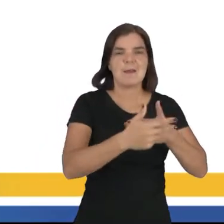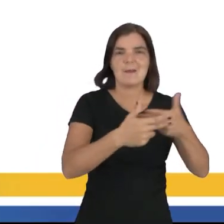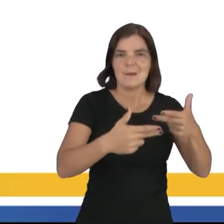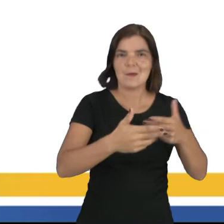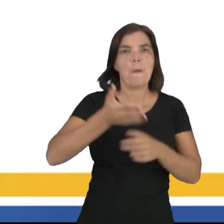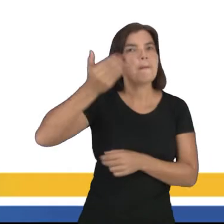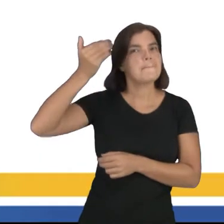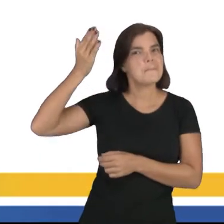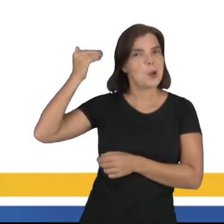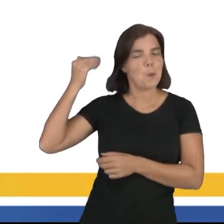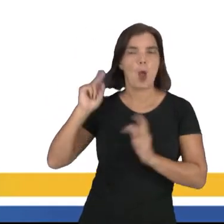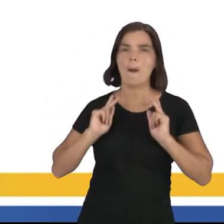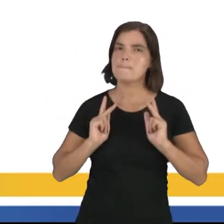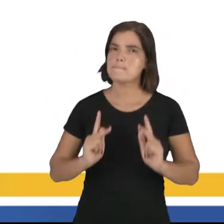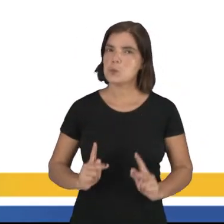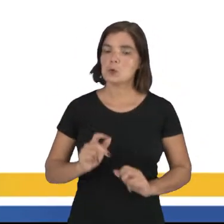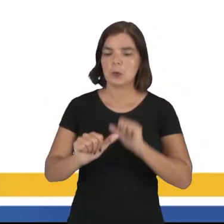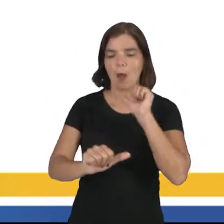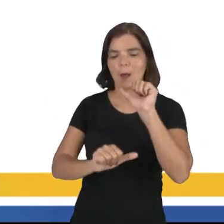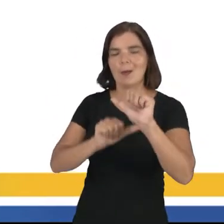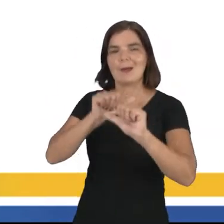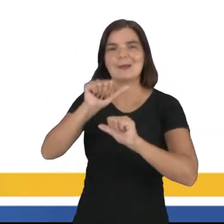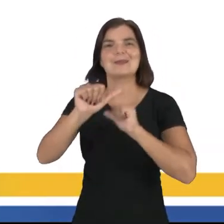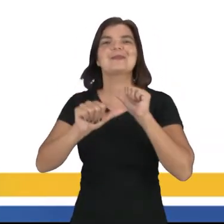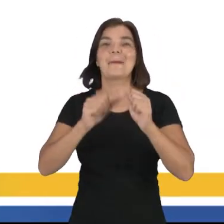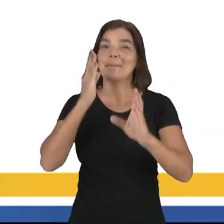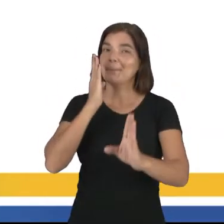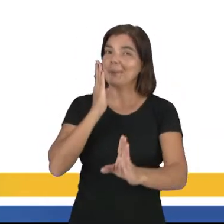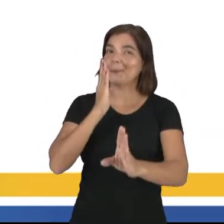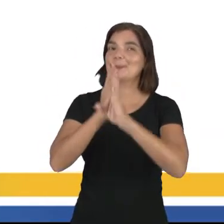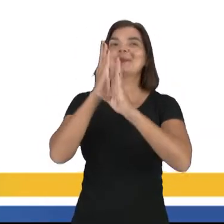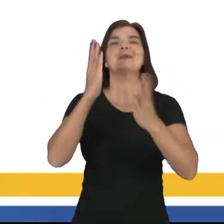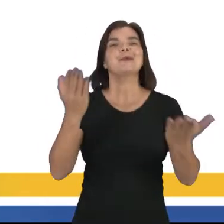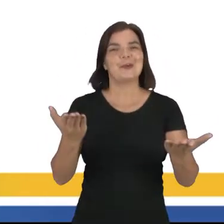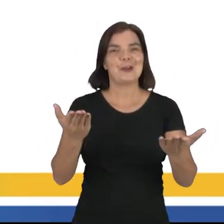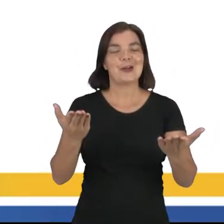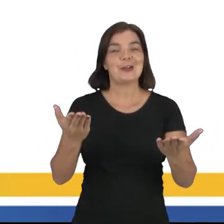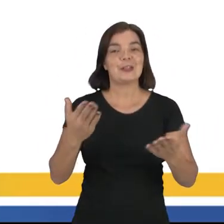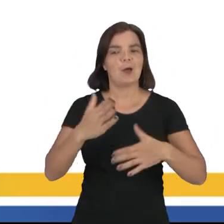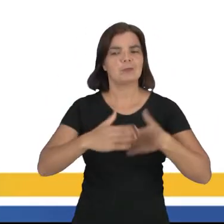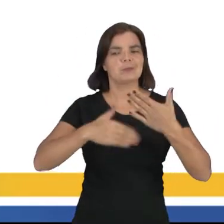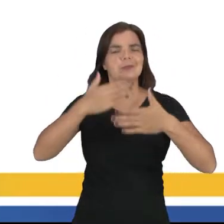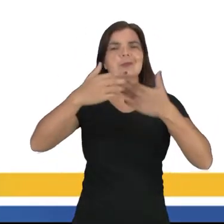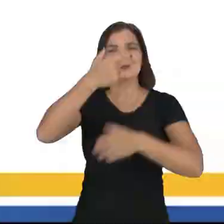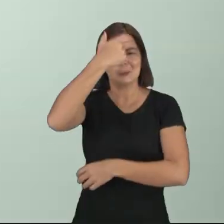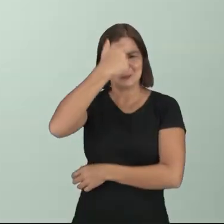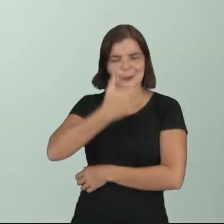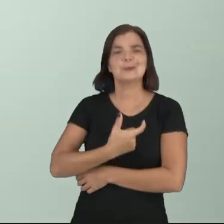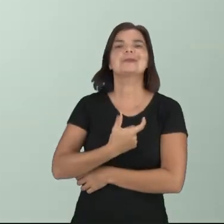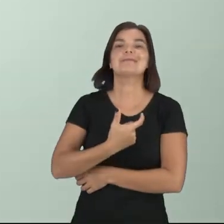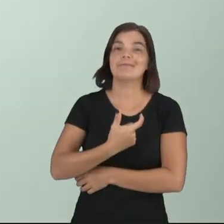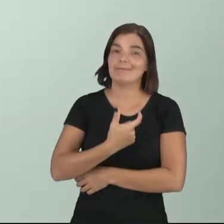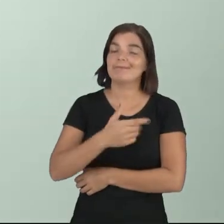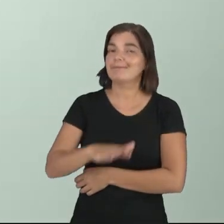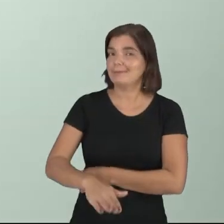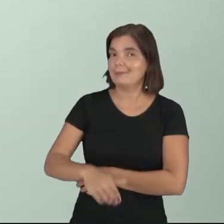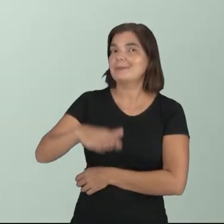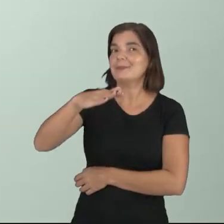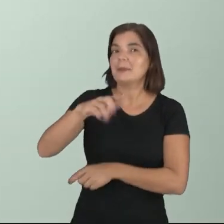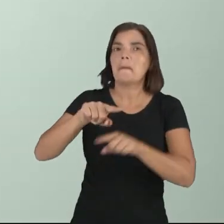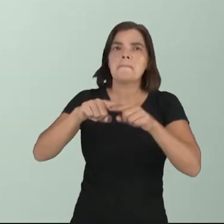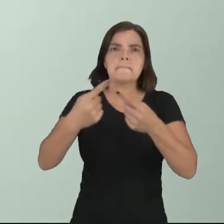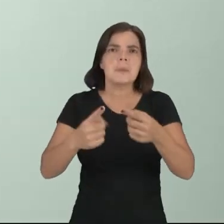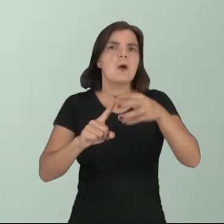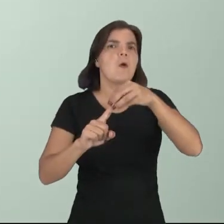que fazia e o comportamento dela passa a ser outro por conta da sua evolução como ser humano, do seu